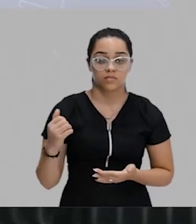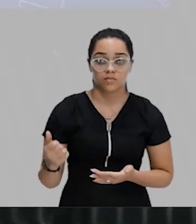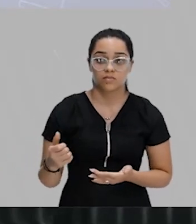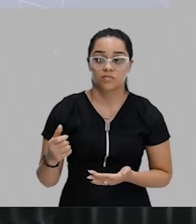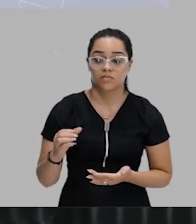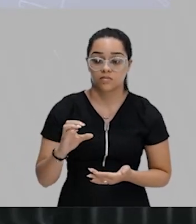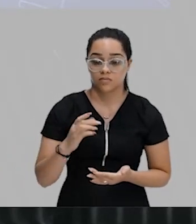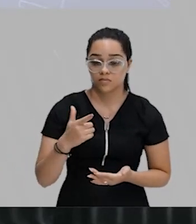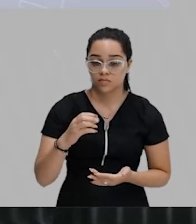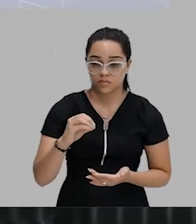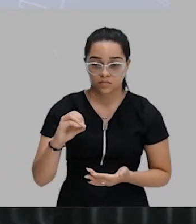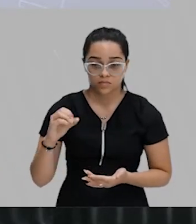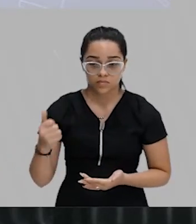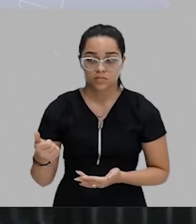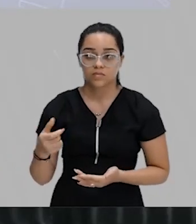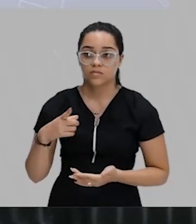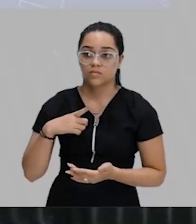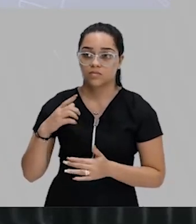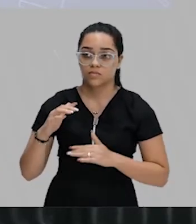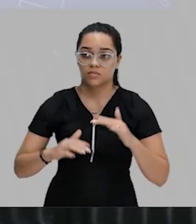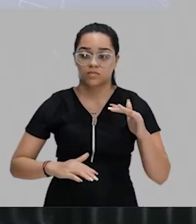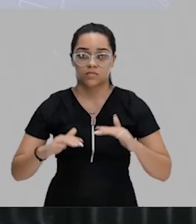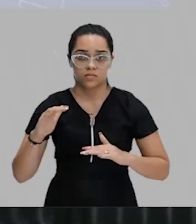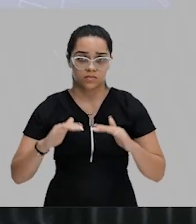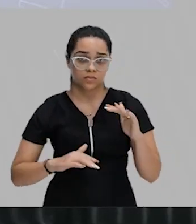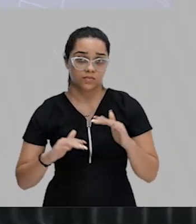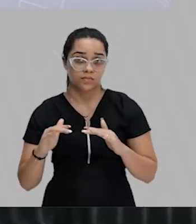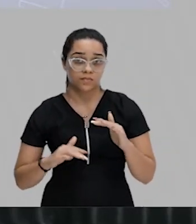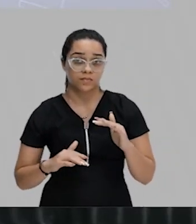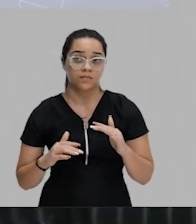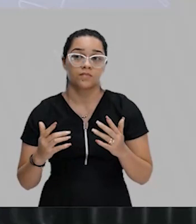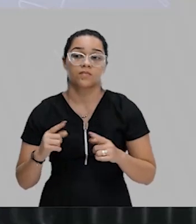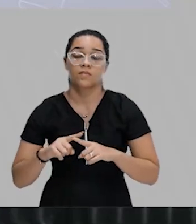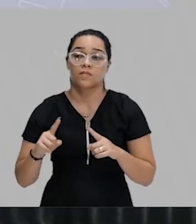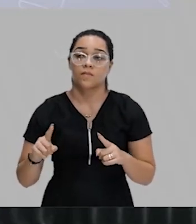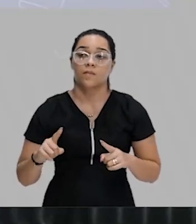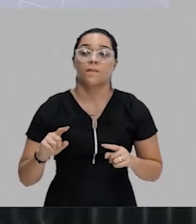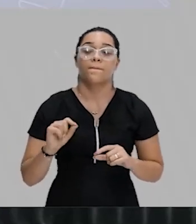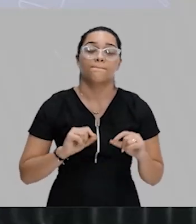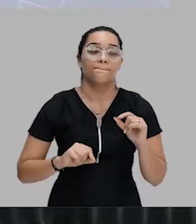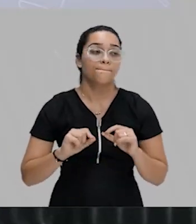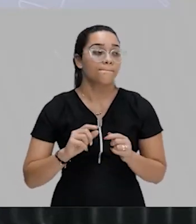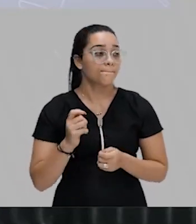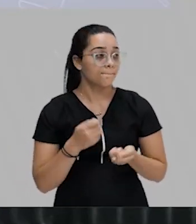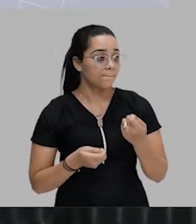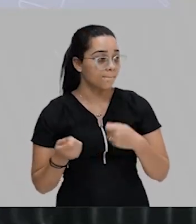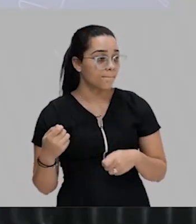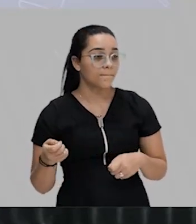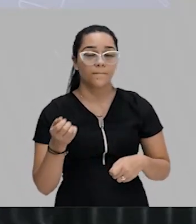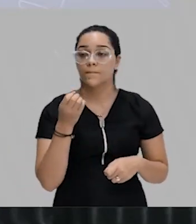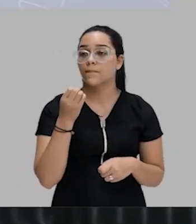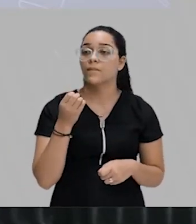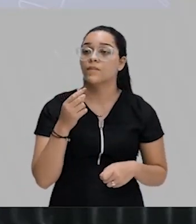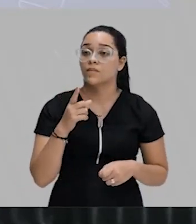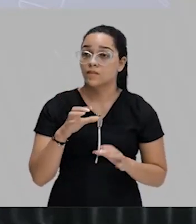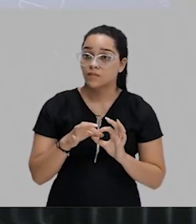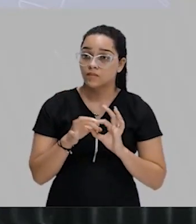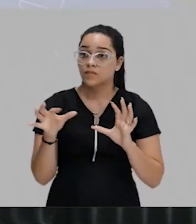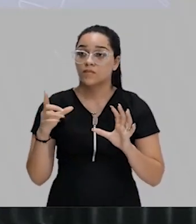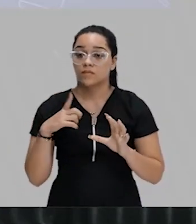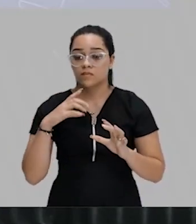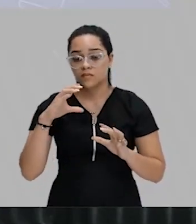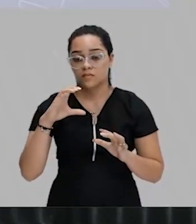econômica, mesmo de mediana para baixo, mas uma situação econômica que simplesmente nos permitiu